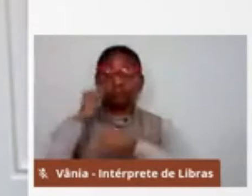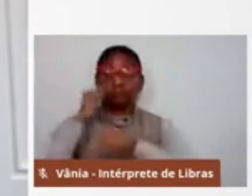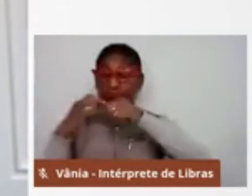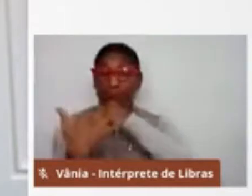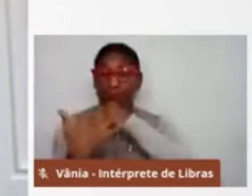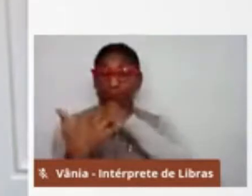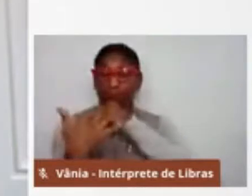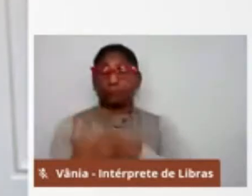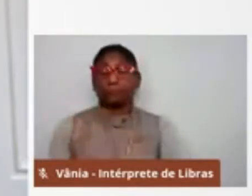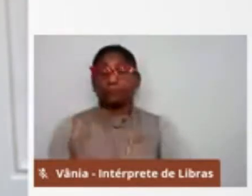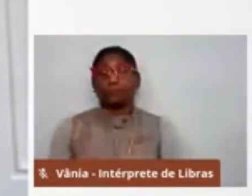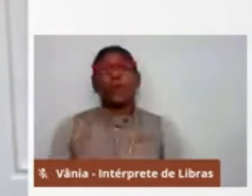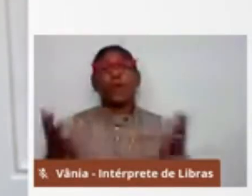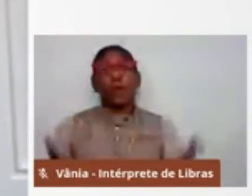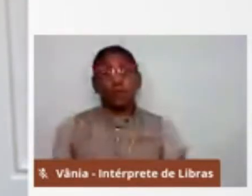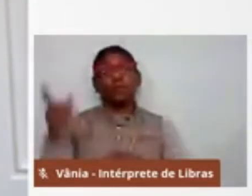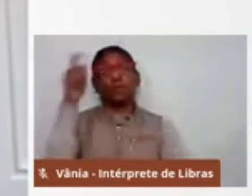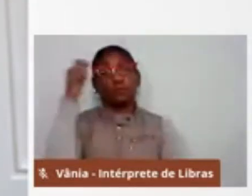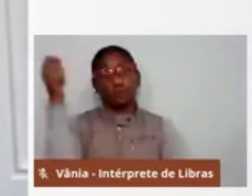no Rio Grande do Sul, nesse momento,